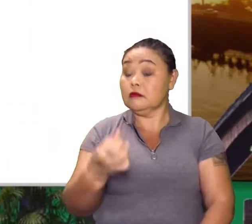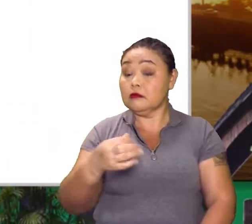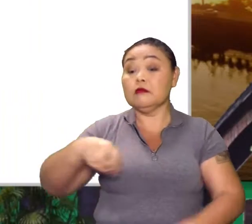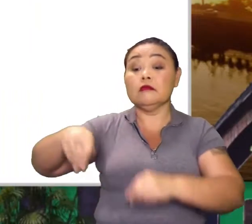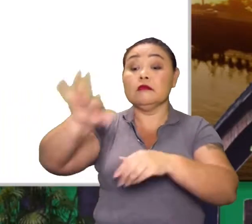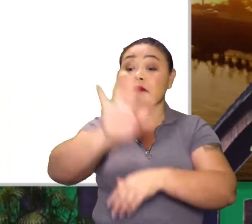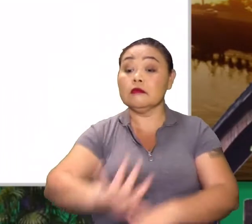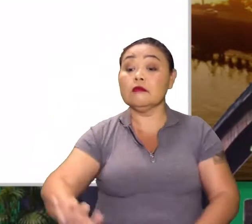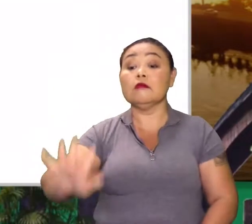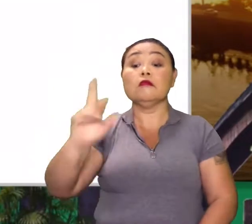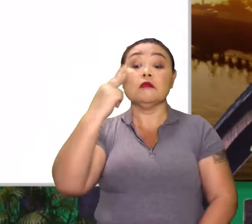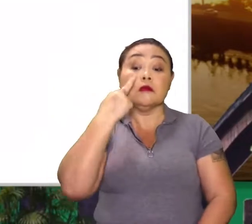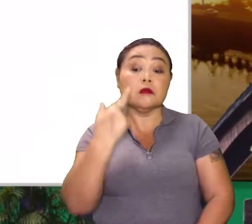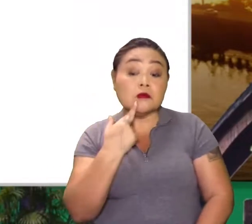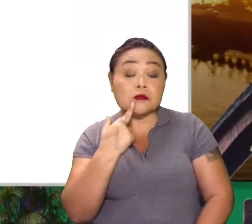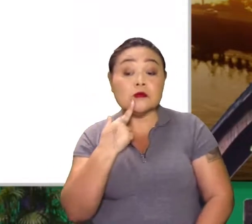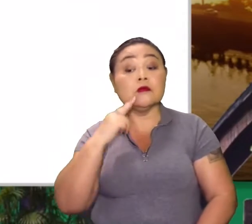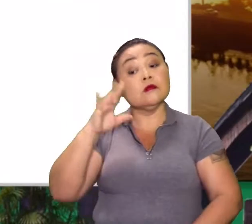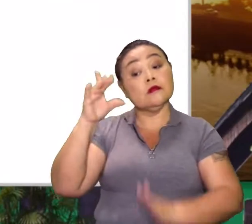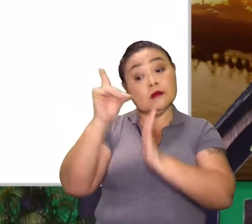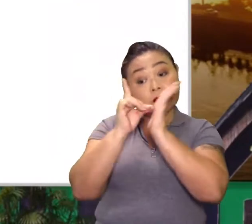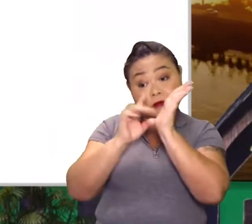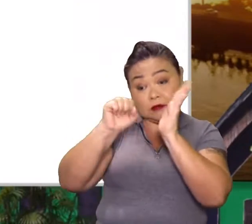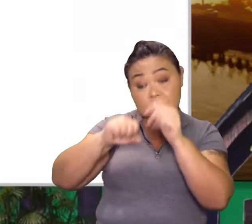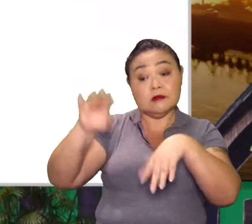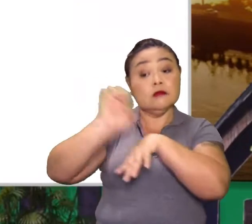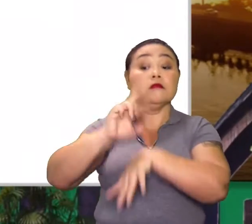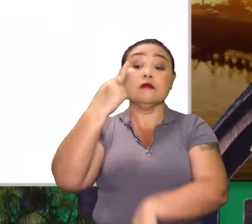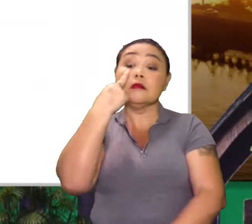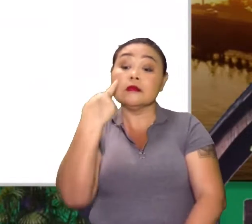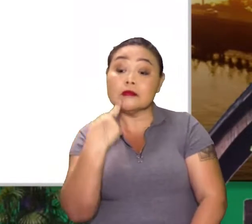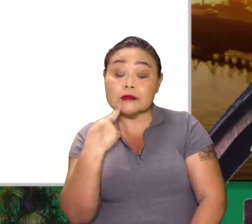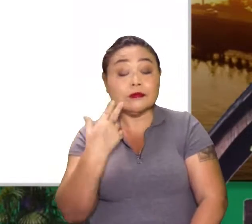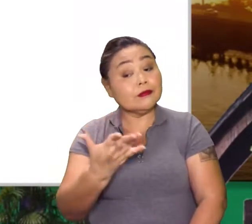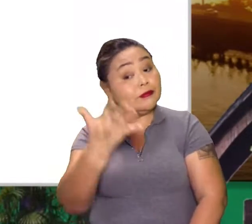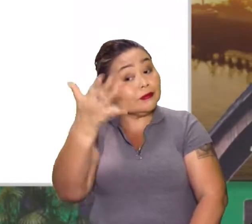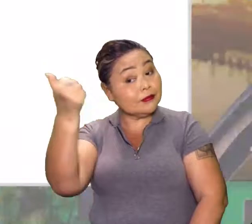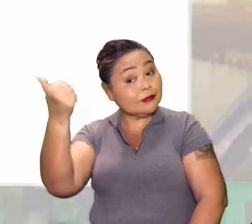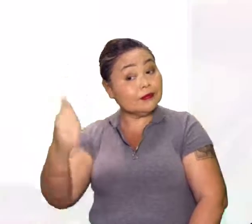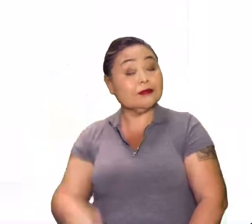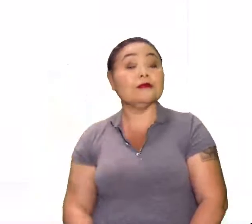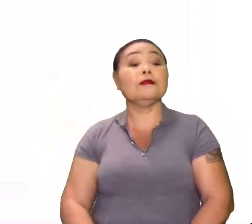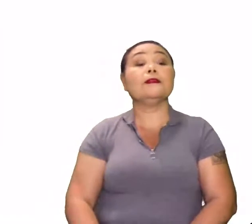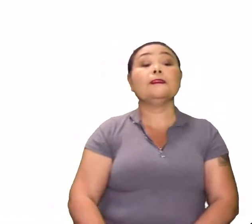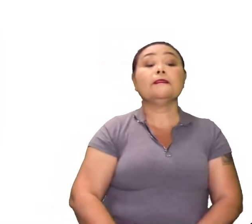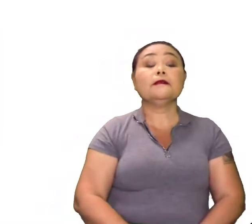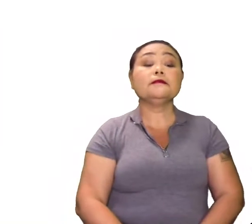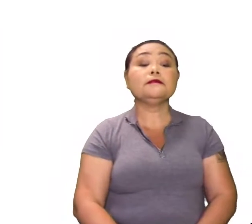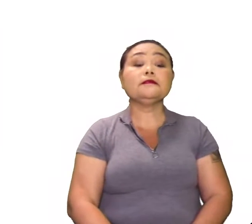1956, Território Federal de Rondônia, e na década de 80, Estado de Rondônia. Vamos lá para a tela, meu diretor?